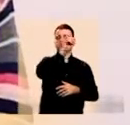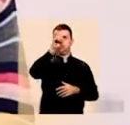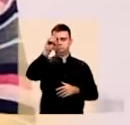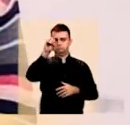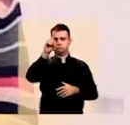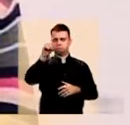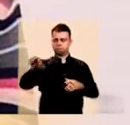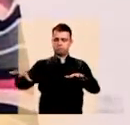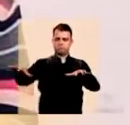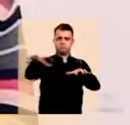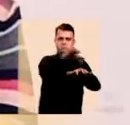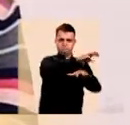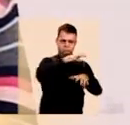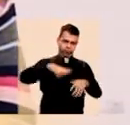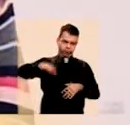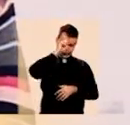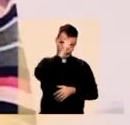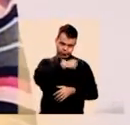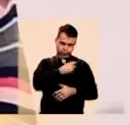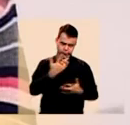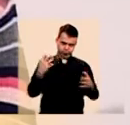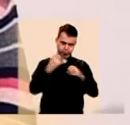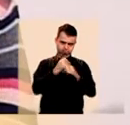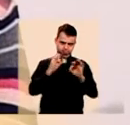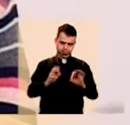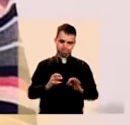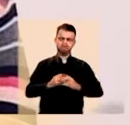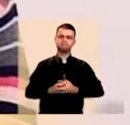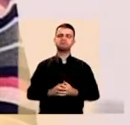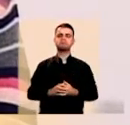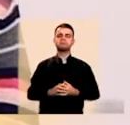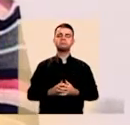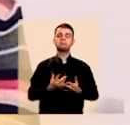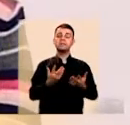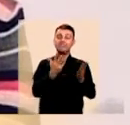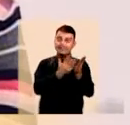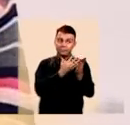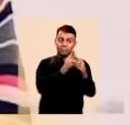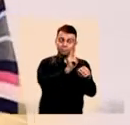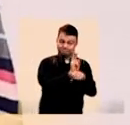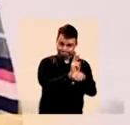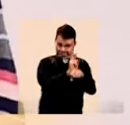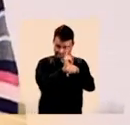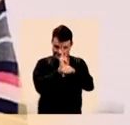Então, é esse o nosso acervo. O empréstimo, assim, vai muito